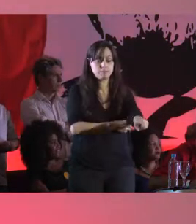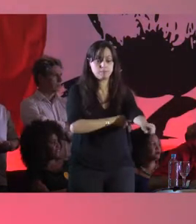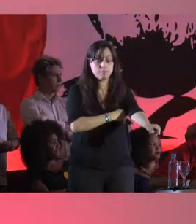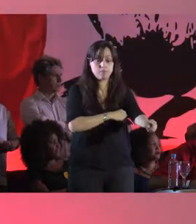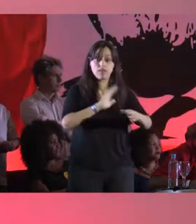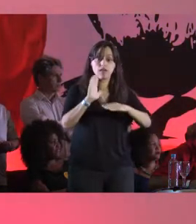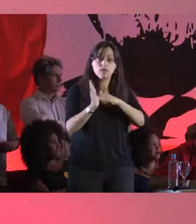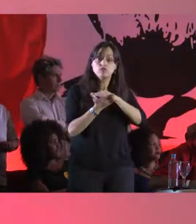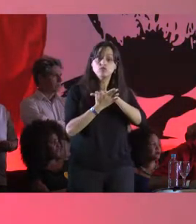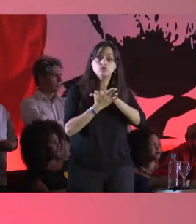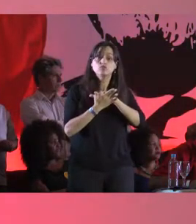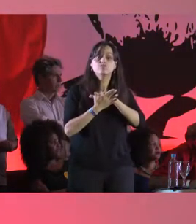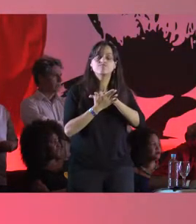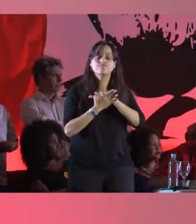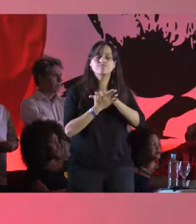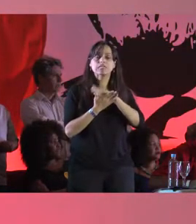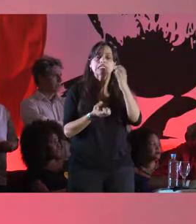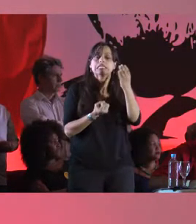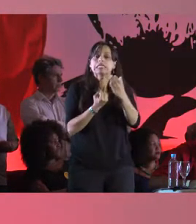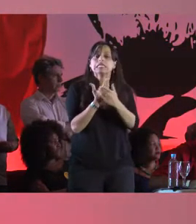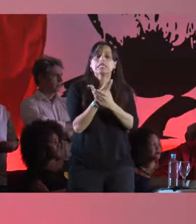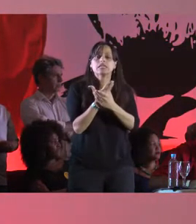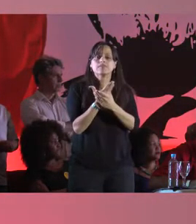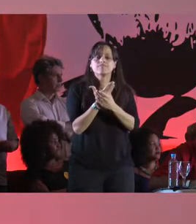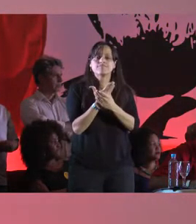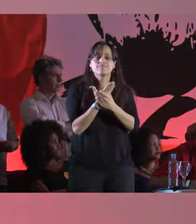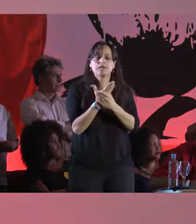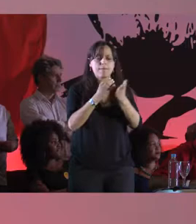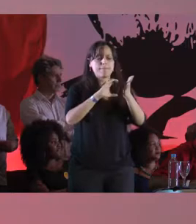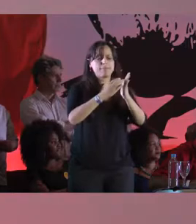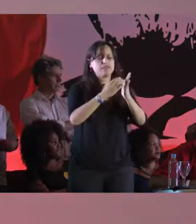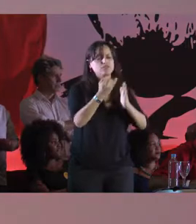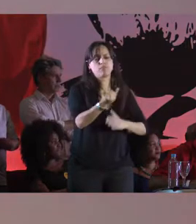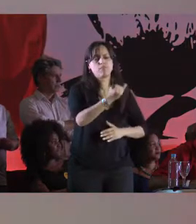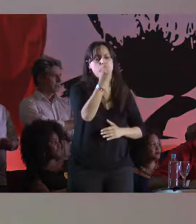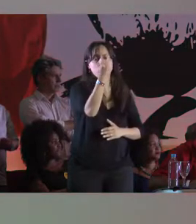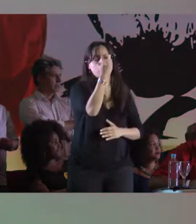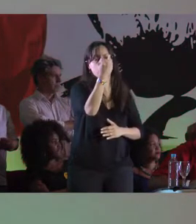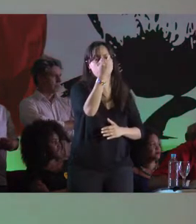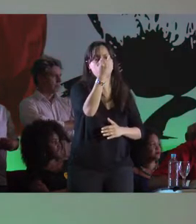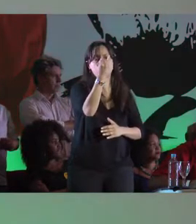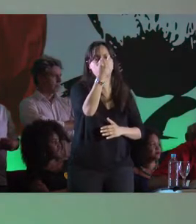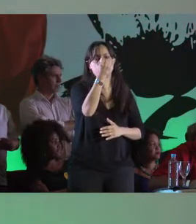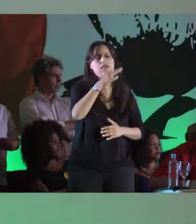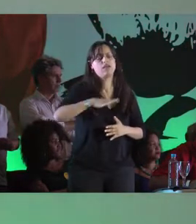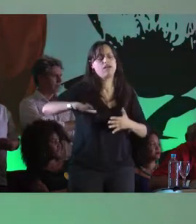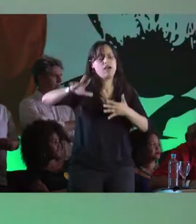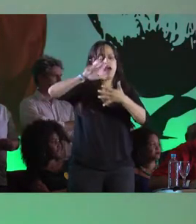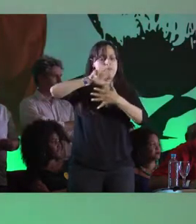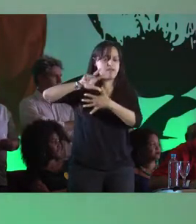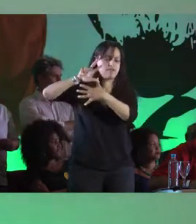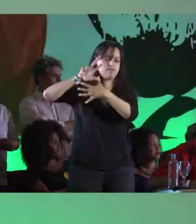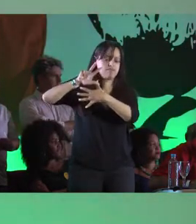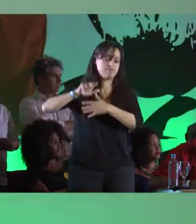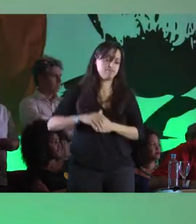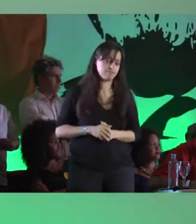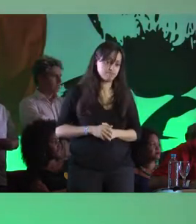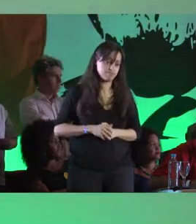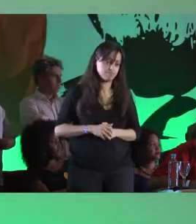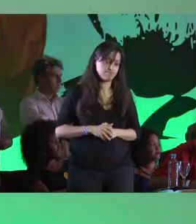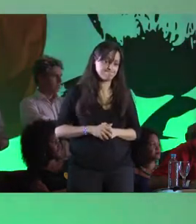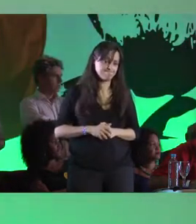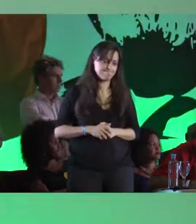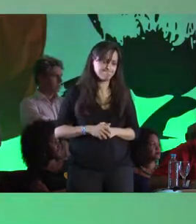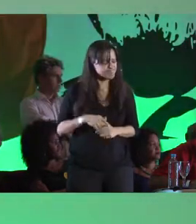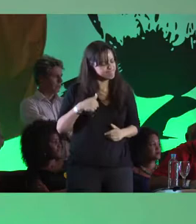o mais importante partido político que a América Latina já teve. Eu ouso dizer, sem